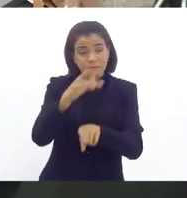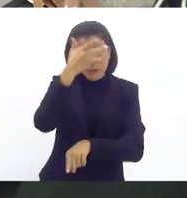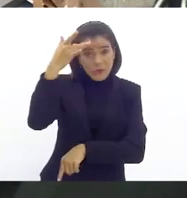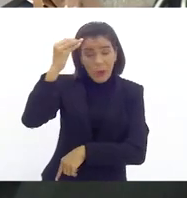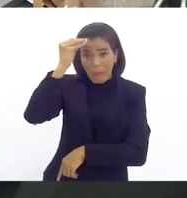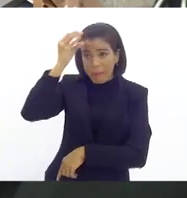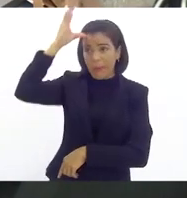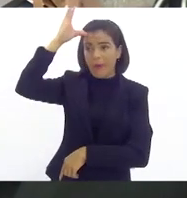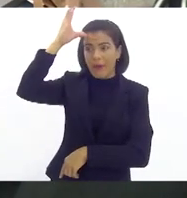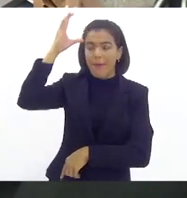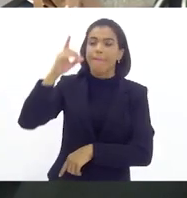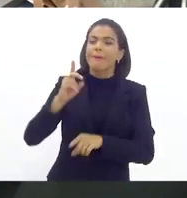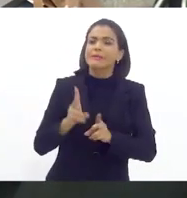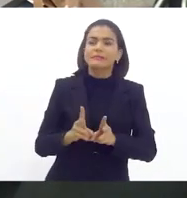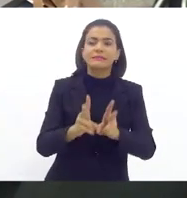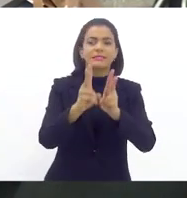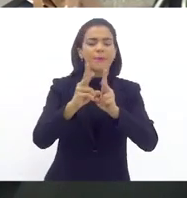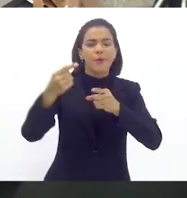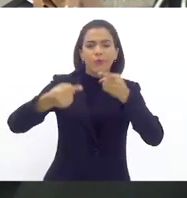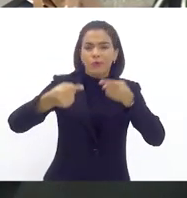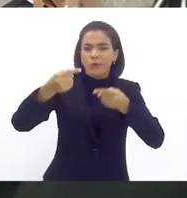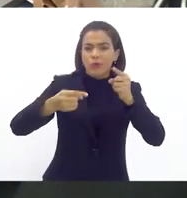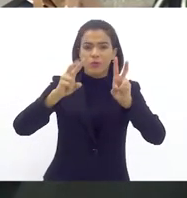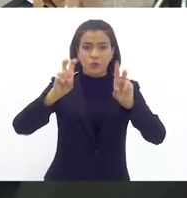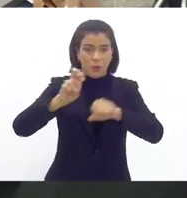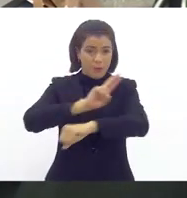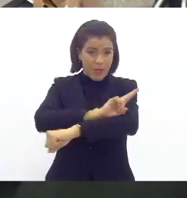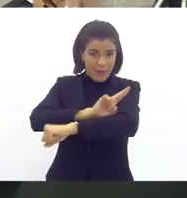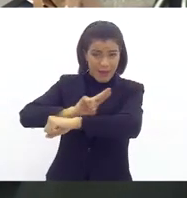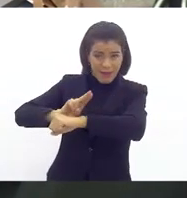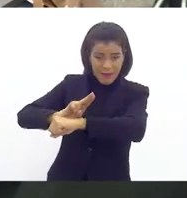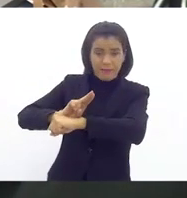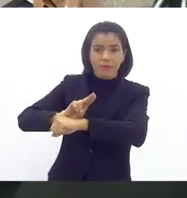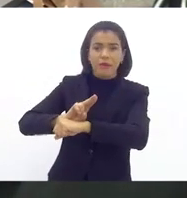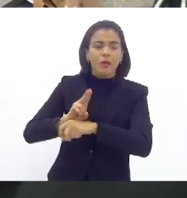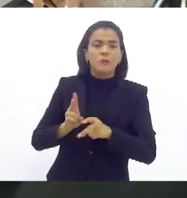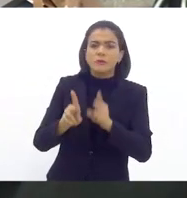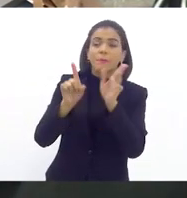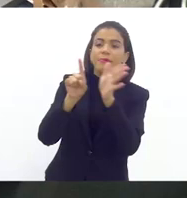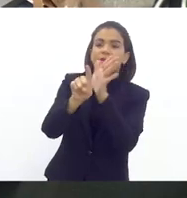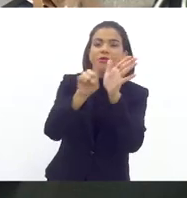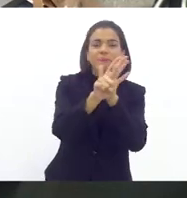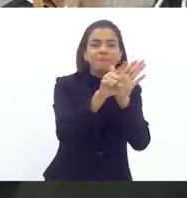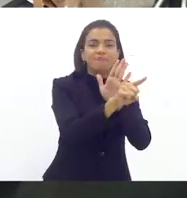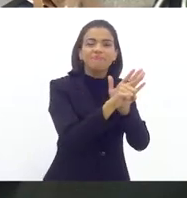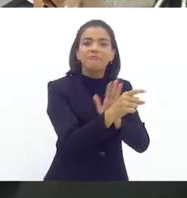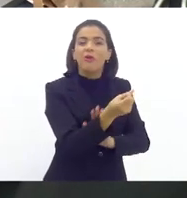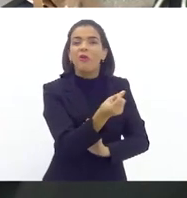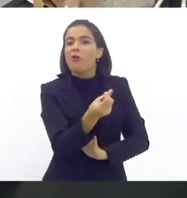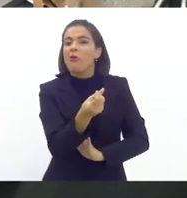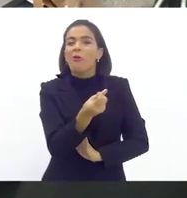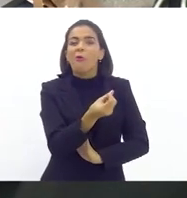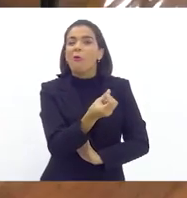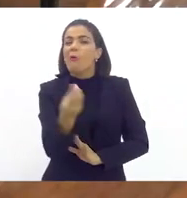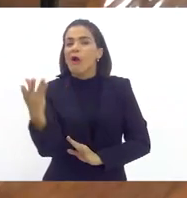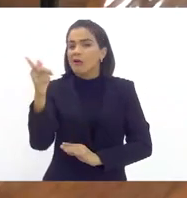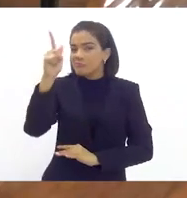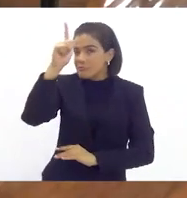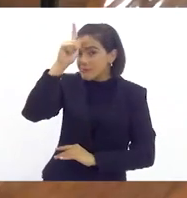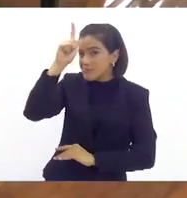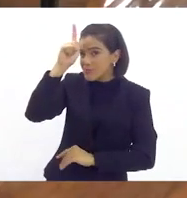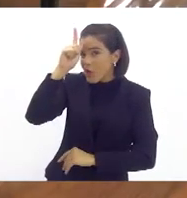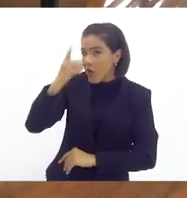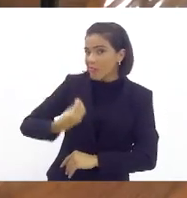Mas, nas plateias que eu faço discussão sobre a questão racial, eu sempre pergunto quantos quilômetros existiram. As pessoas